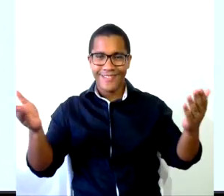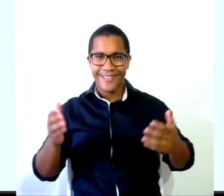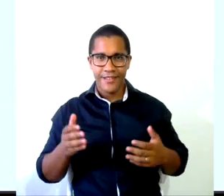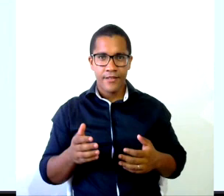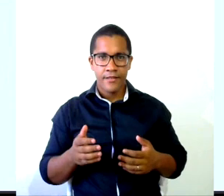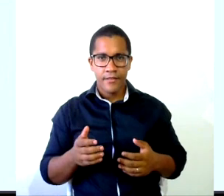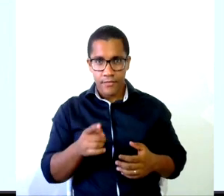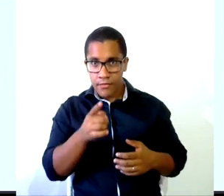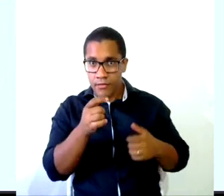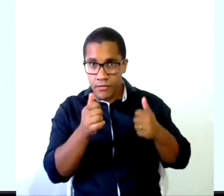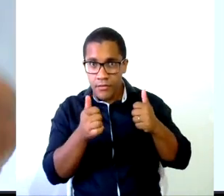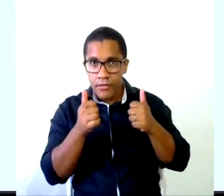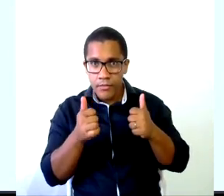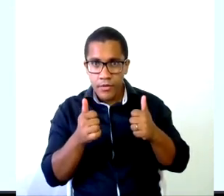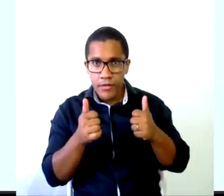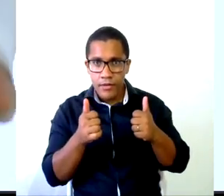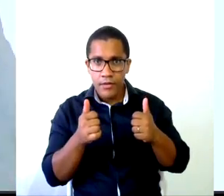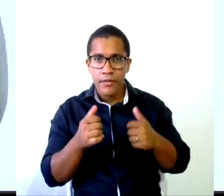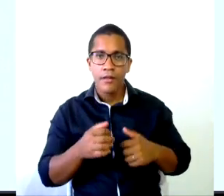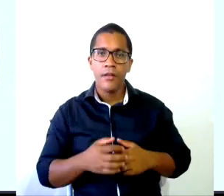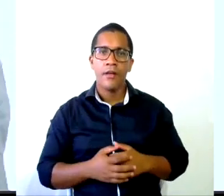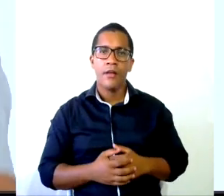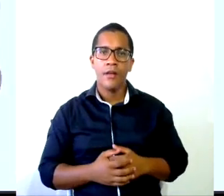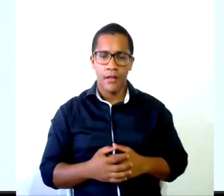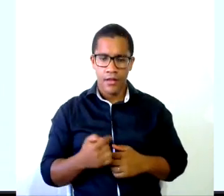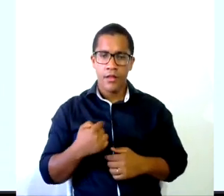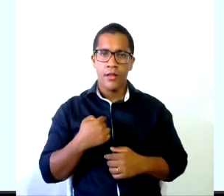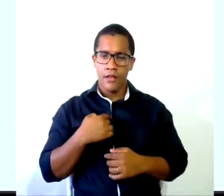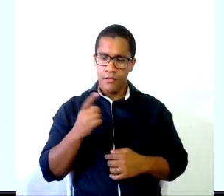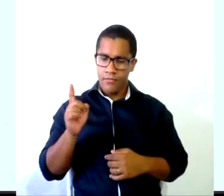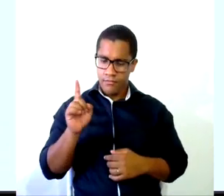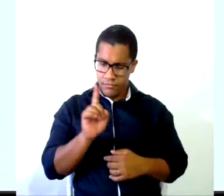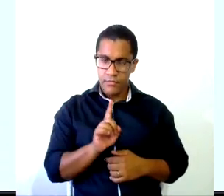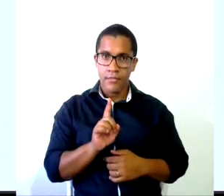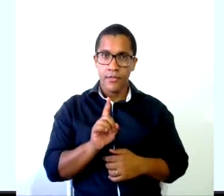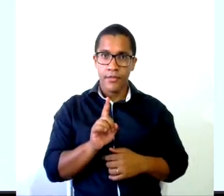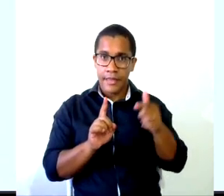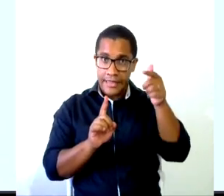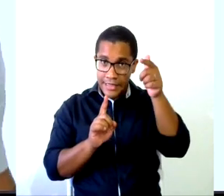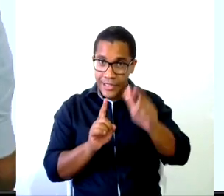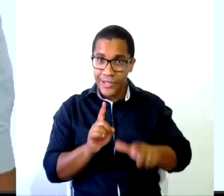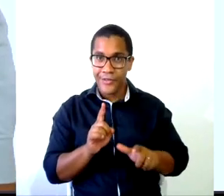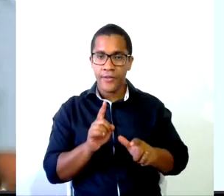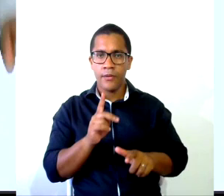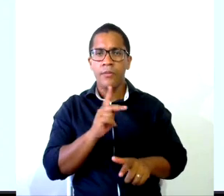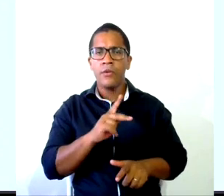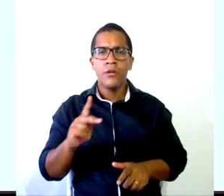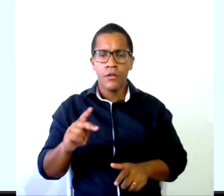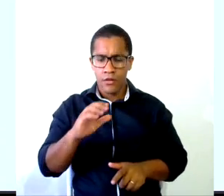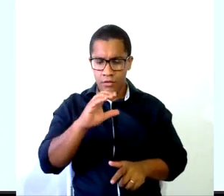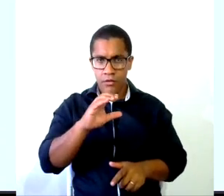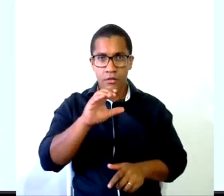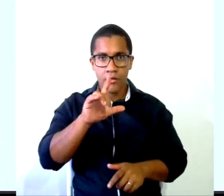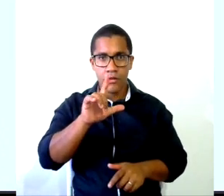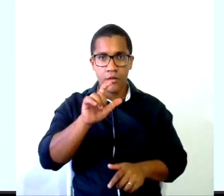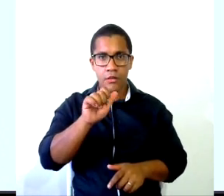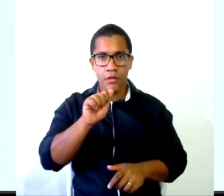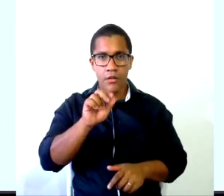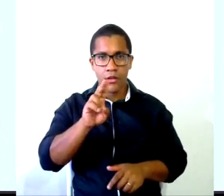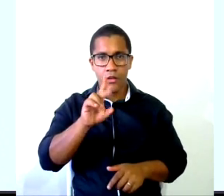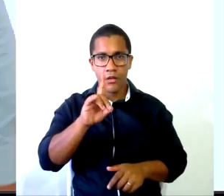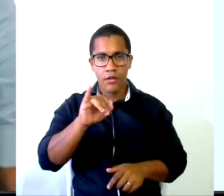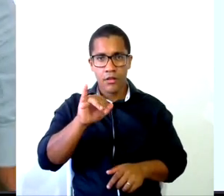Olá pessoal, tudo bem com você? Eu estou aqui novamente, o professor